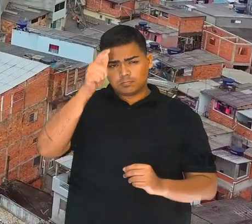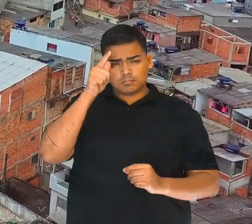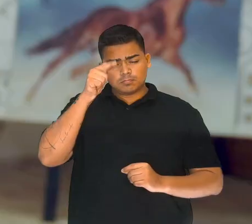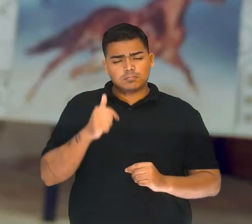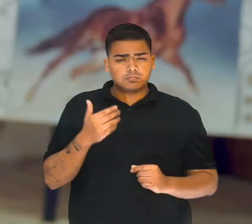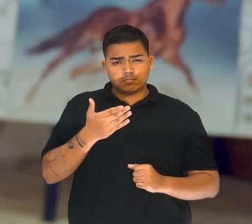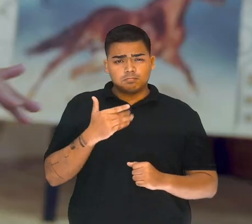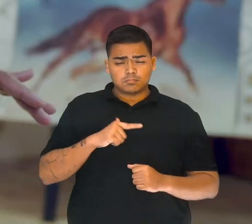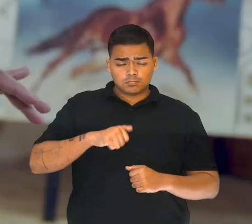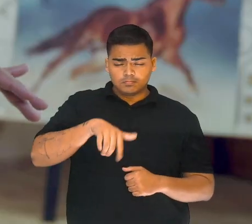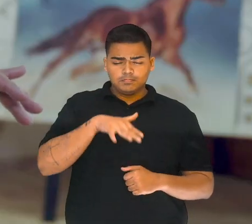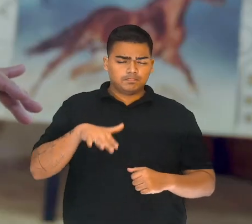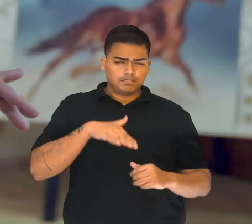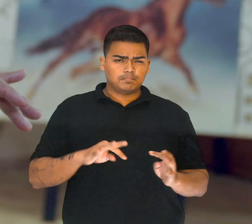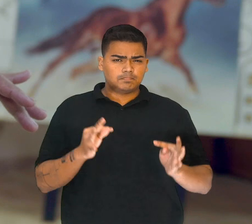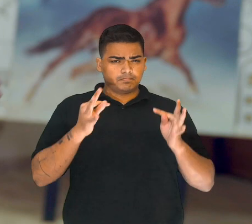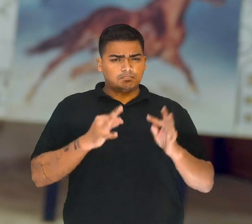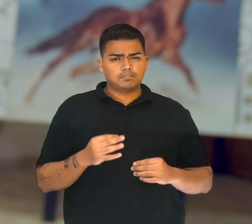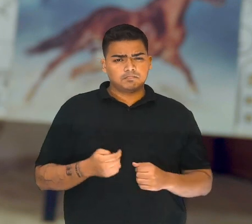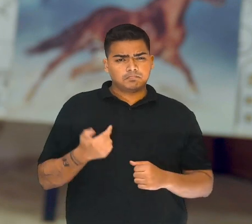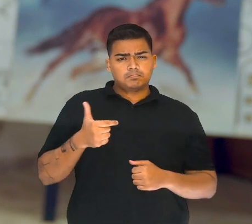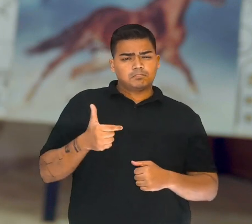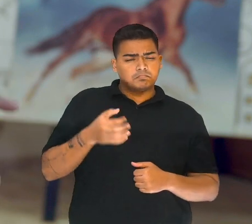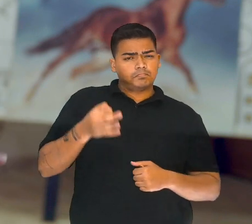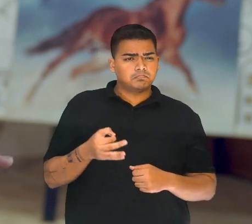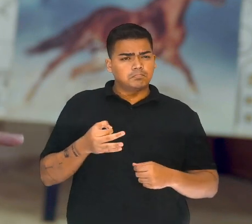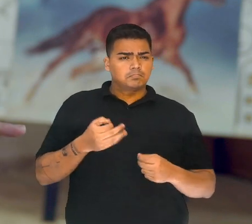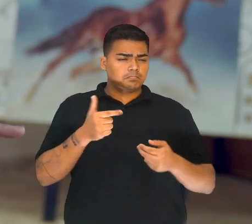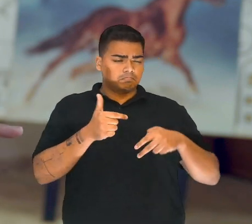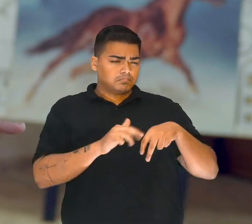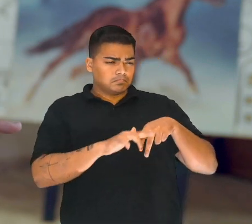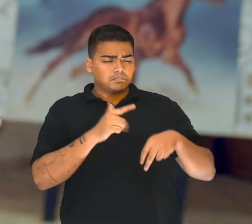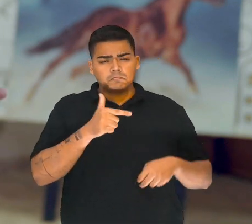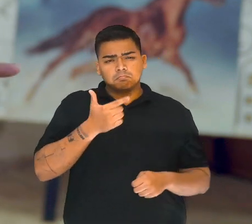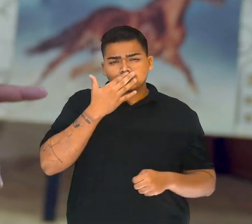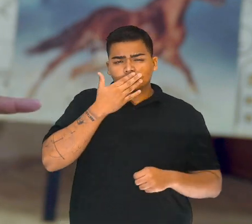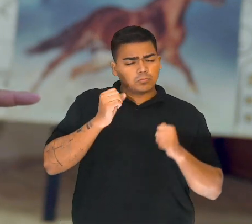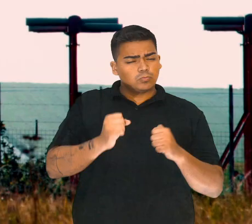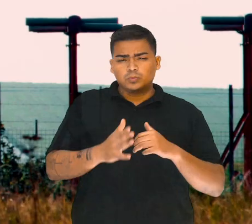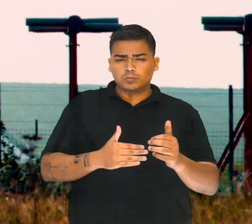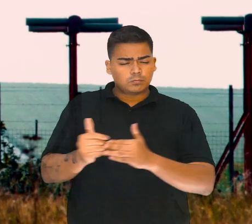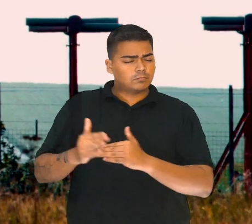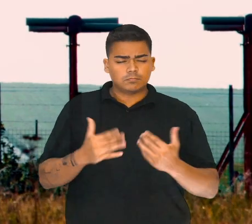reais. E quando você está no digital, você não tem CEP, você não tem cor, você pode ser de qualquer